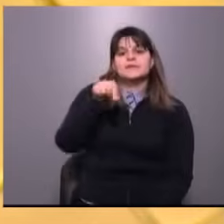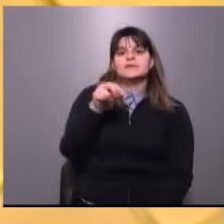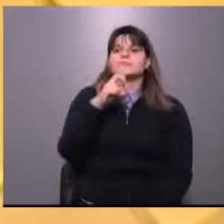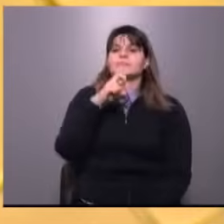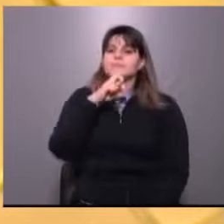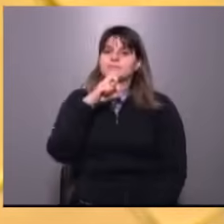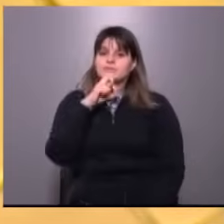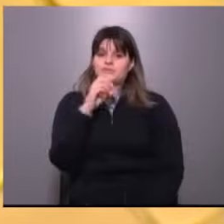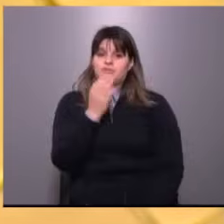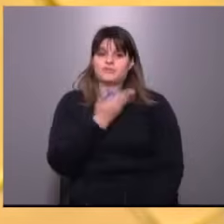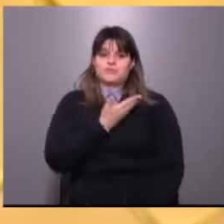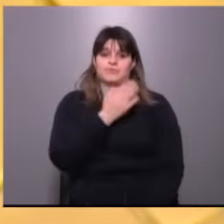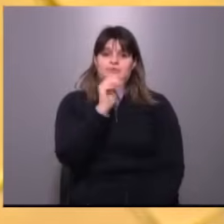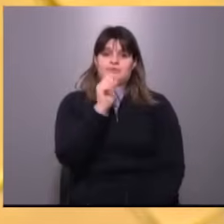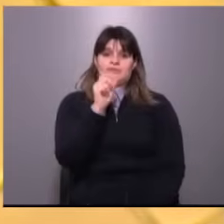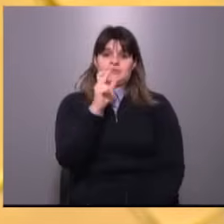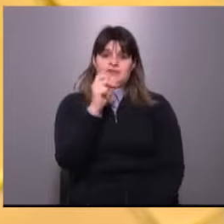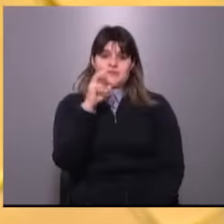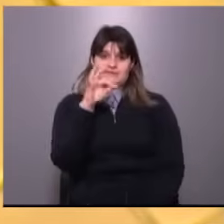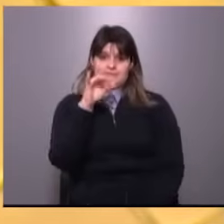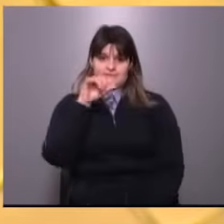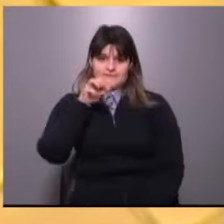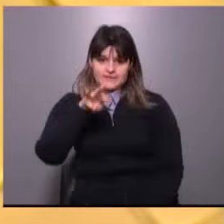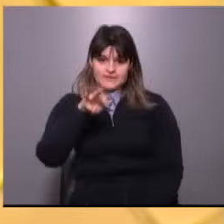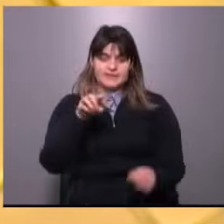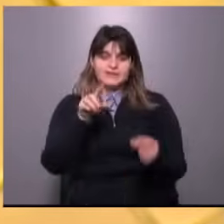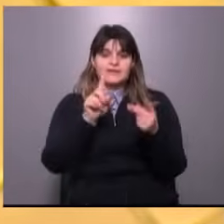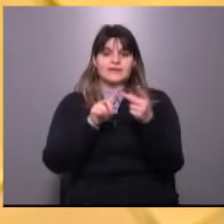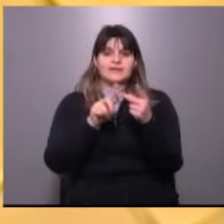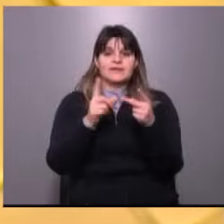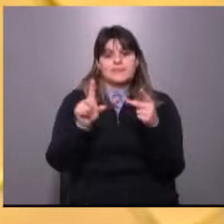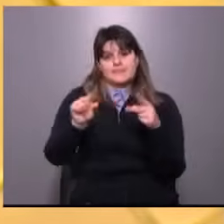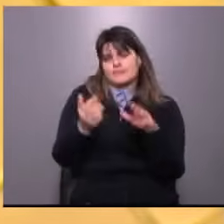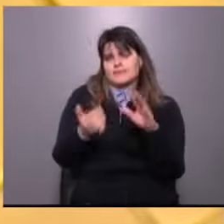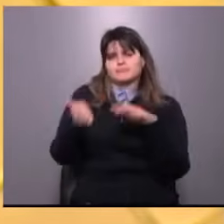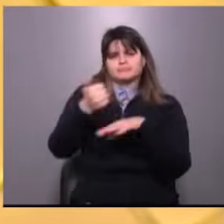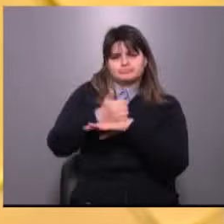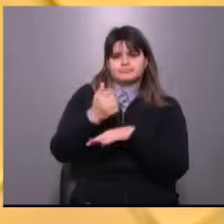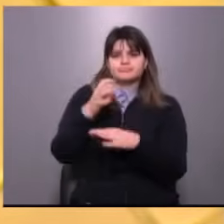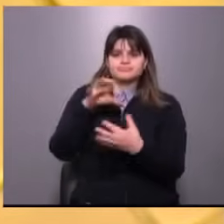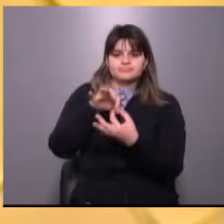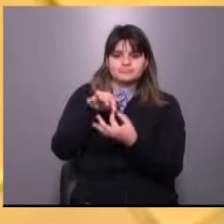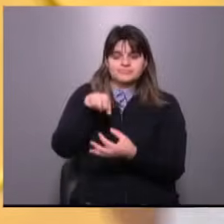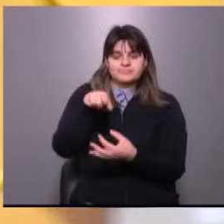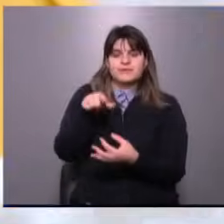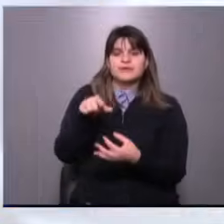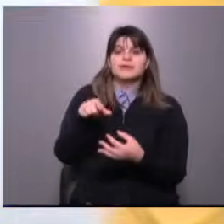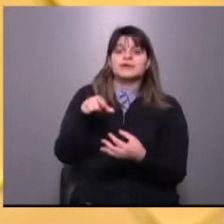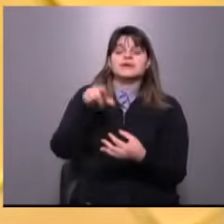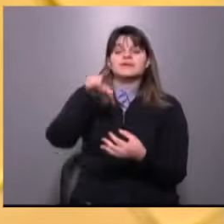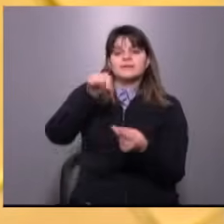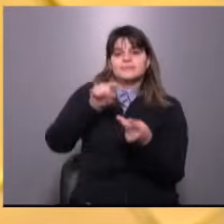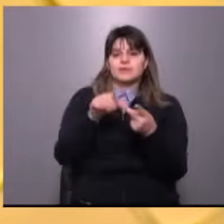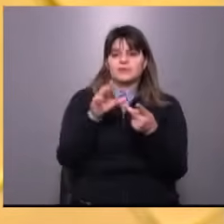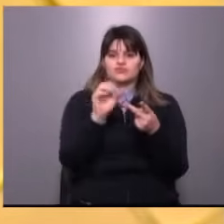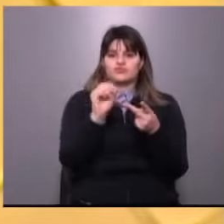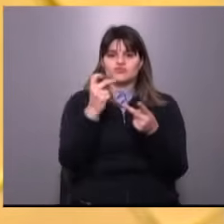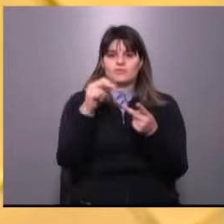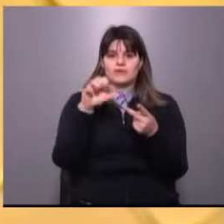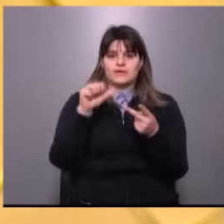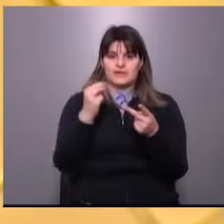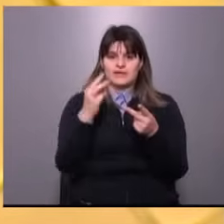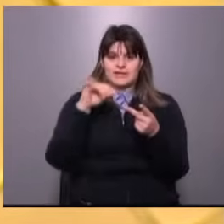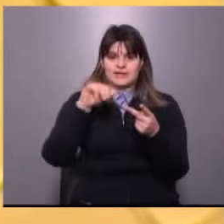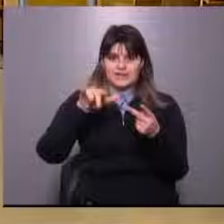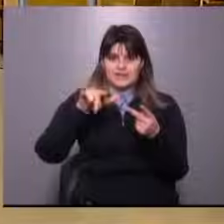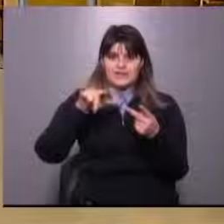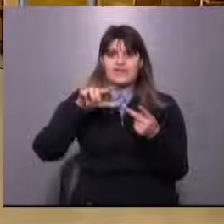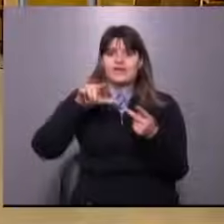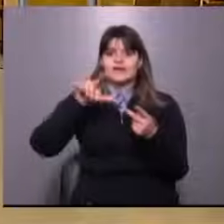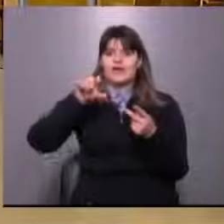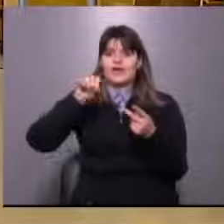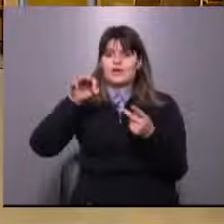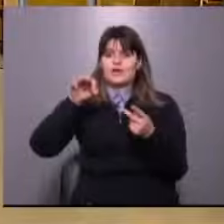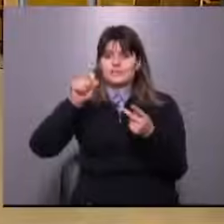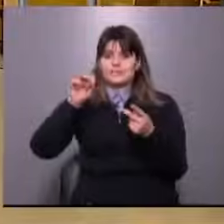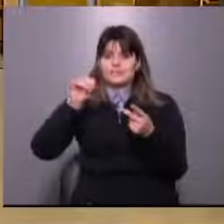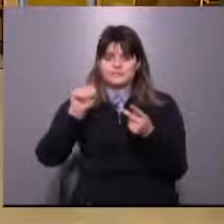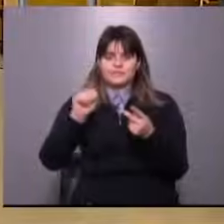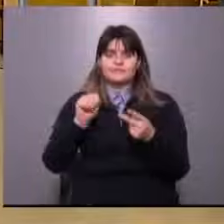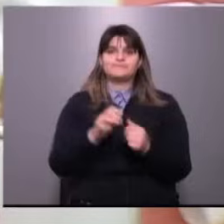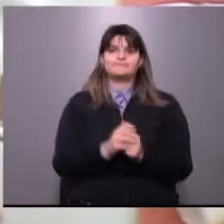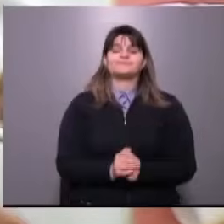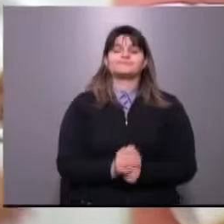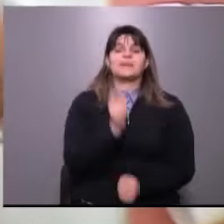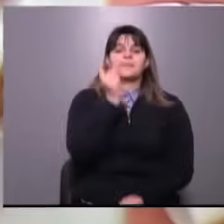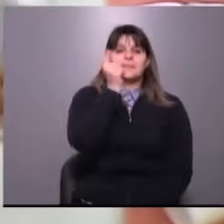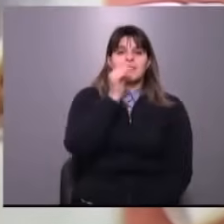e concelebram também os Srs. Bispos Dom Serfim Ferreira e Silva, também emérito desta diocese, e o Sr. Dom Joaquim Lopes.